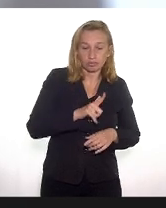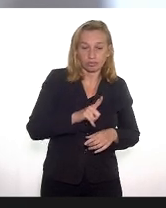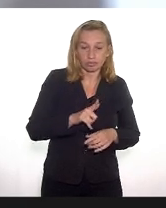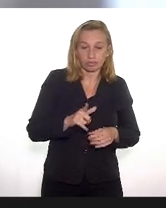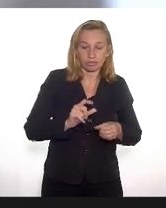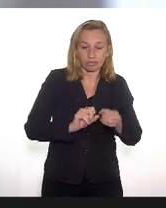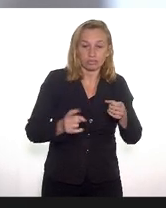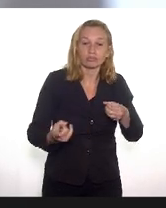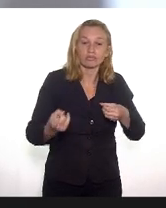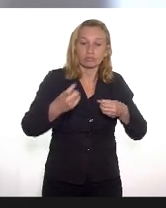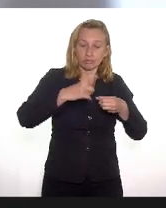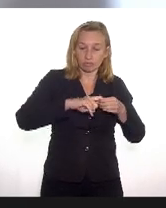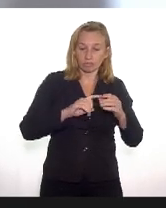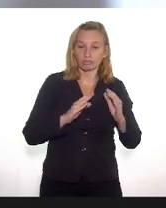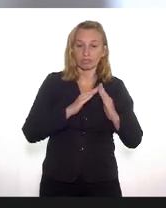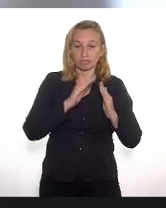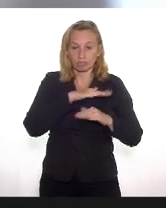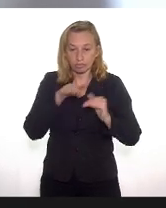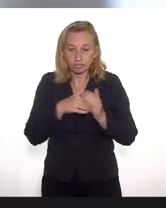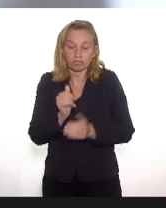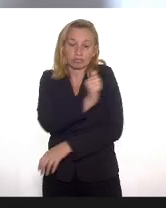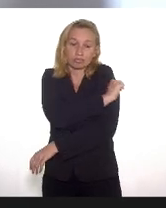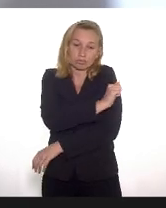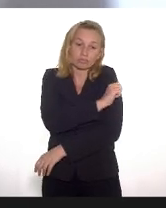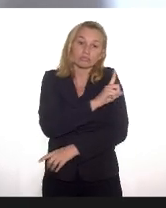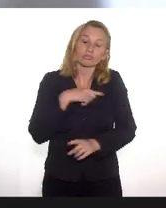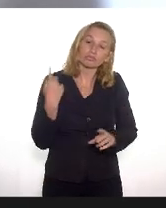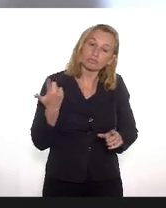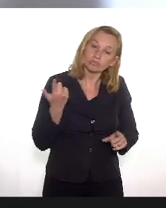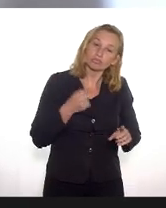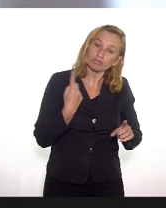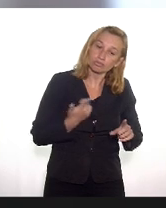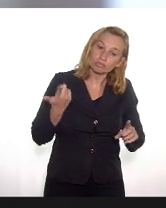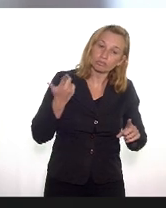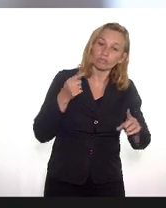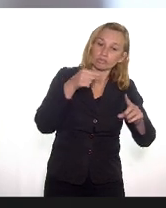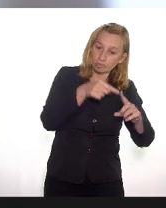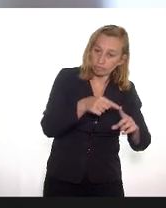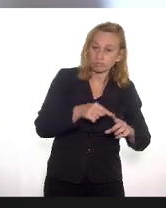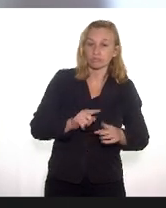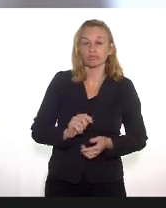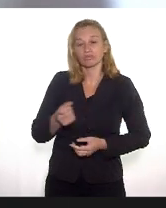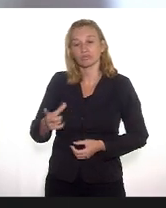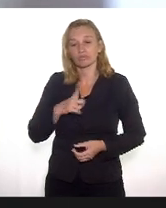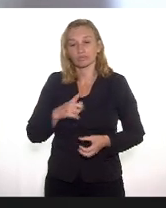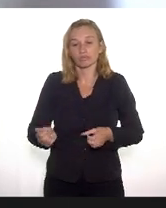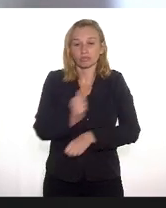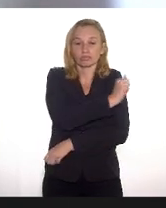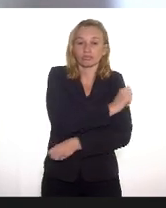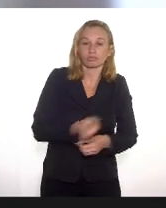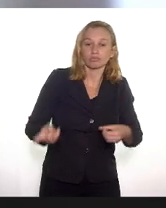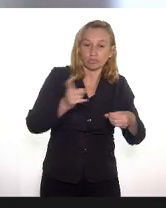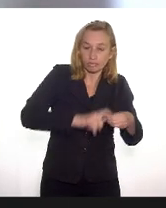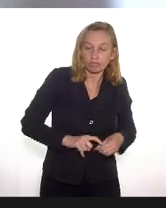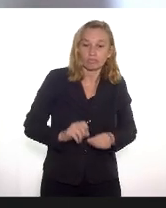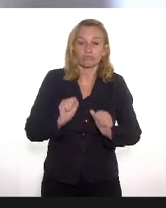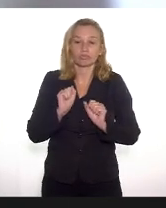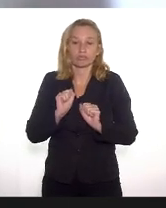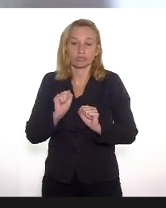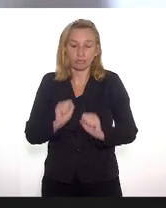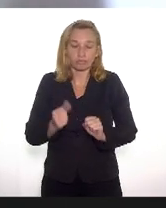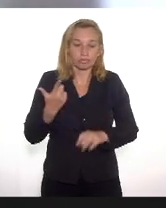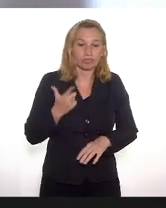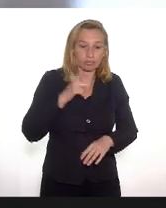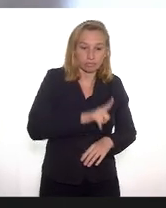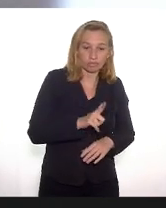ter nossos alunos de volta, que é o nosso objetivo, não é só o censo, ter o nosso aluno de volta para poder